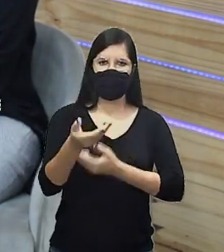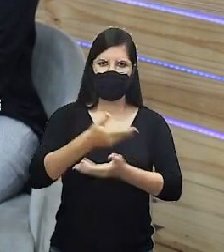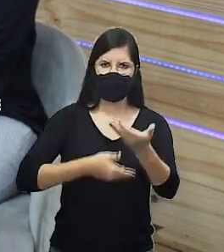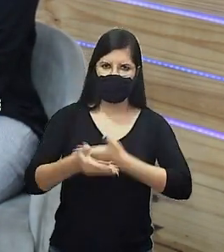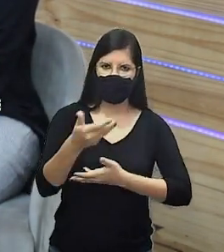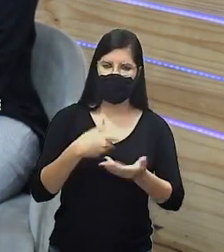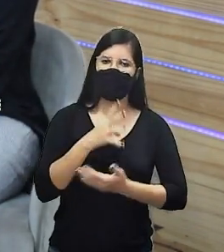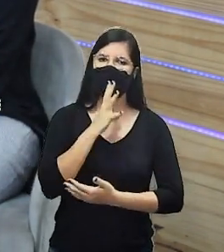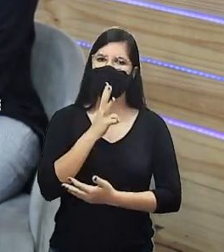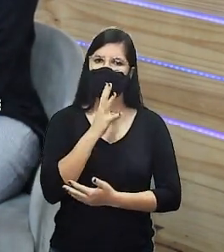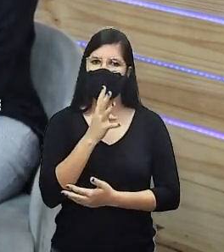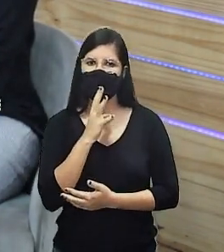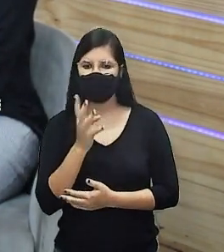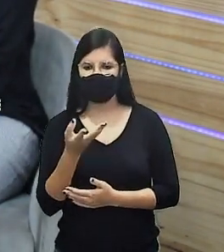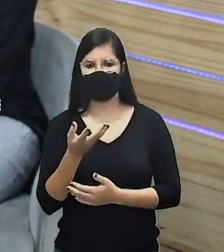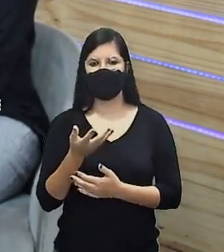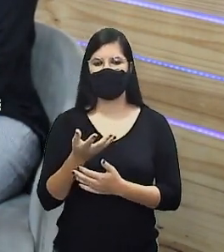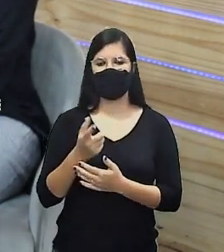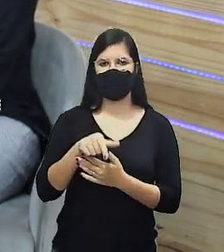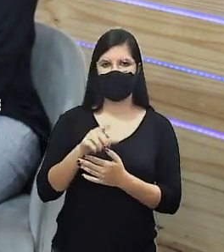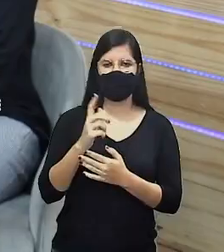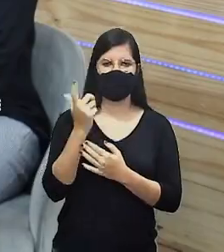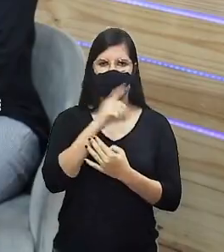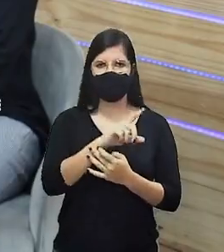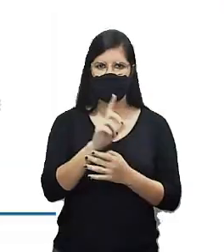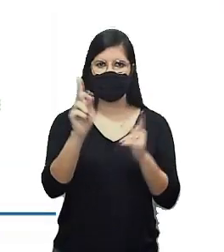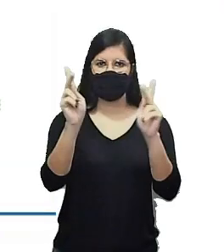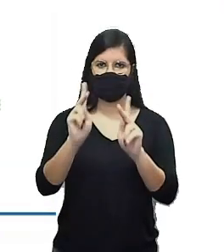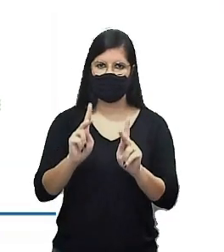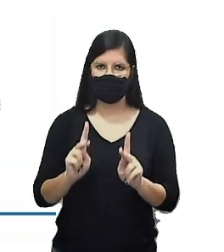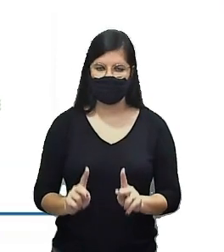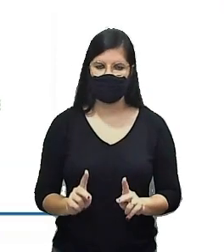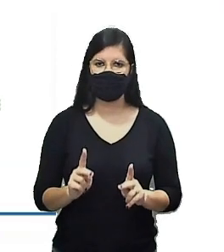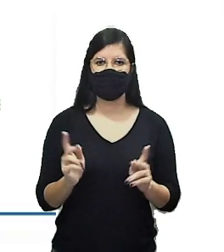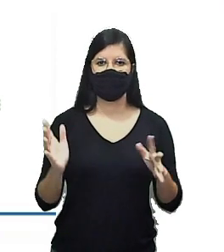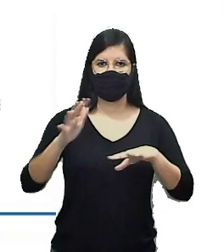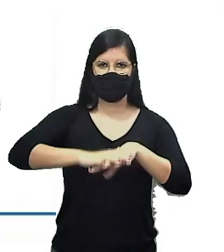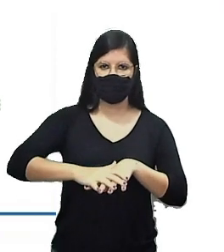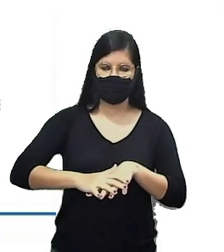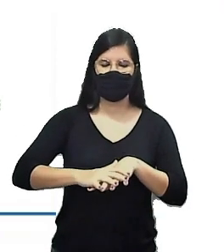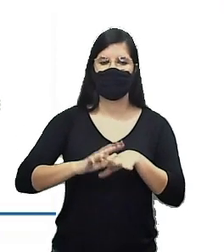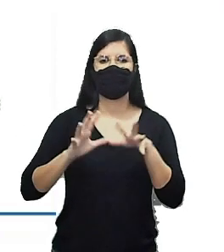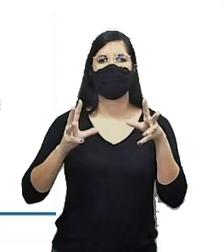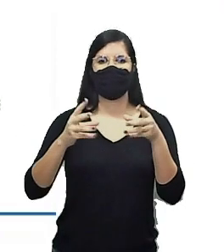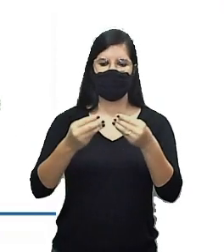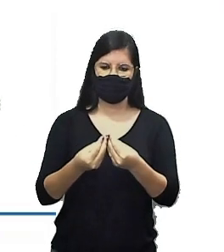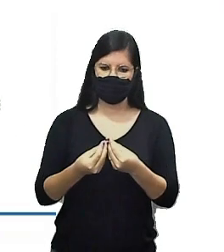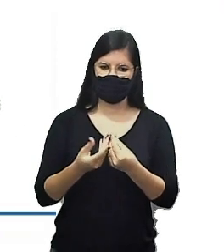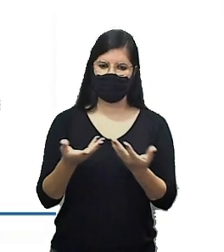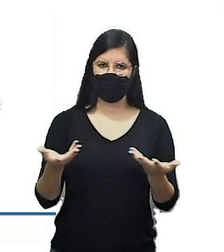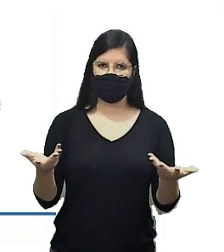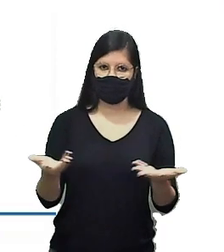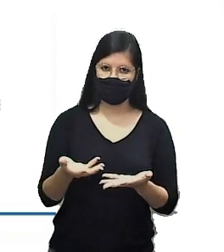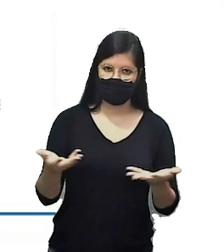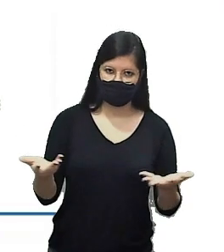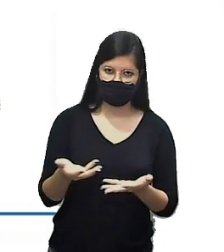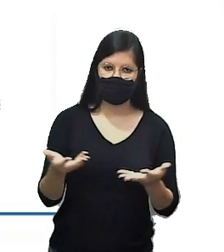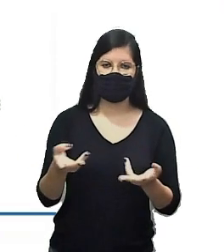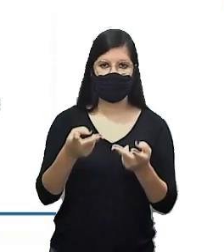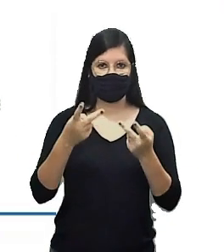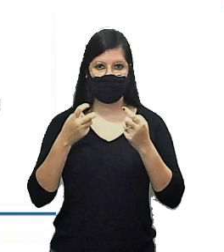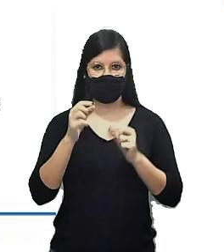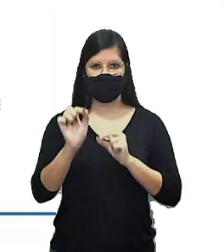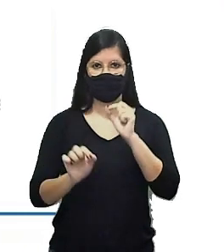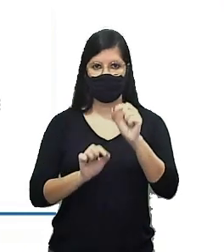seus conhecimentos num regime que levaria à paz, que levaria à integração entre as pessoas. E aí a gente ataca, viu, estudante